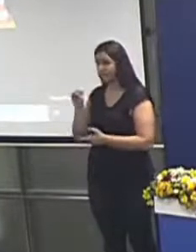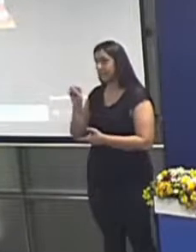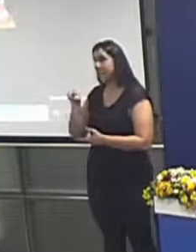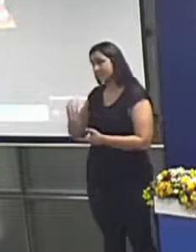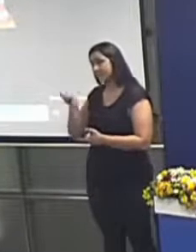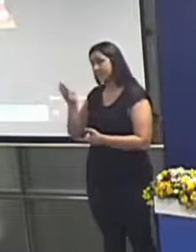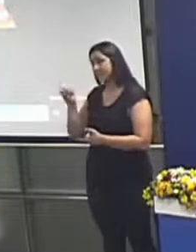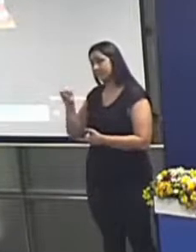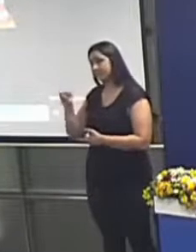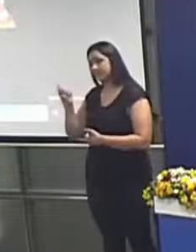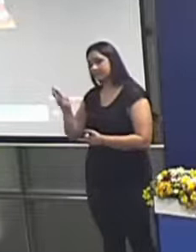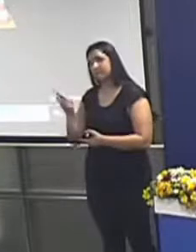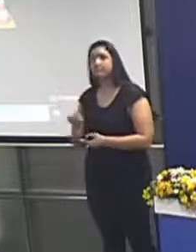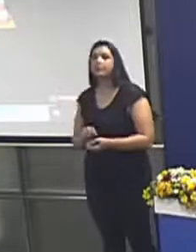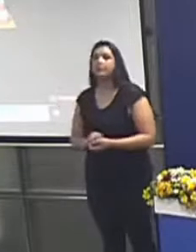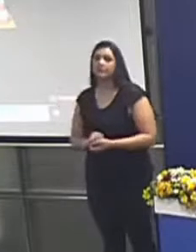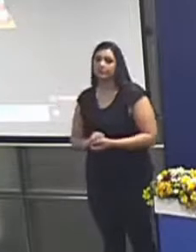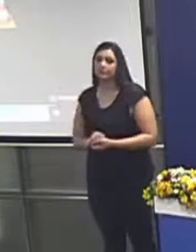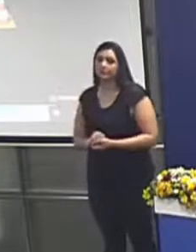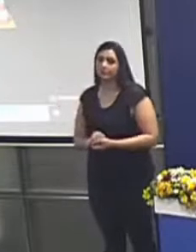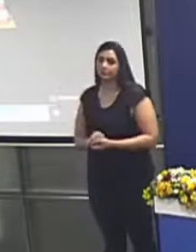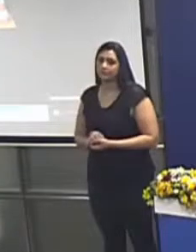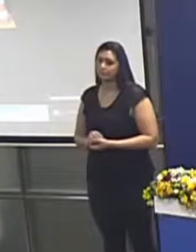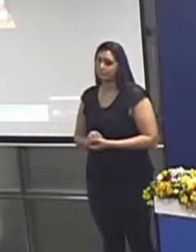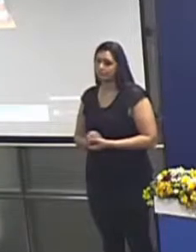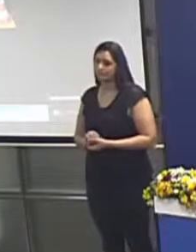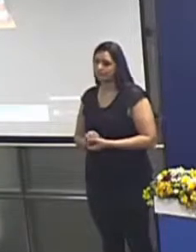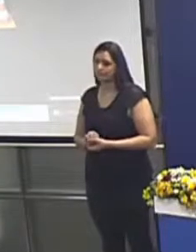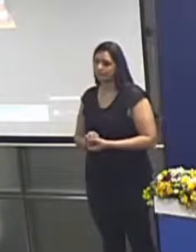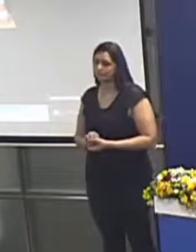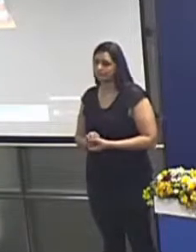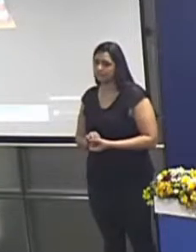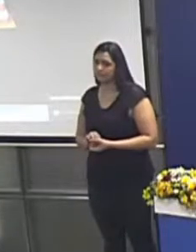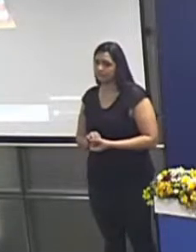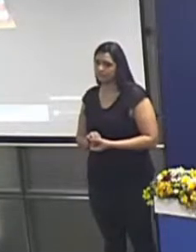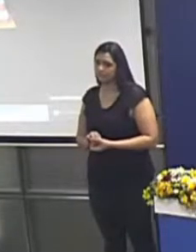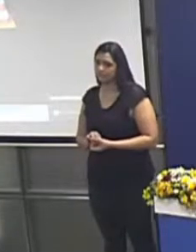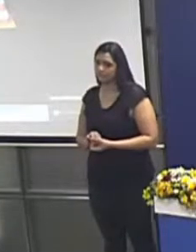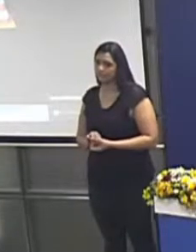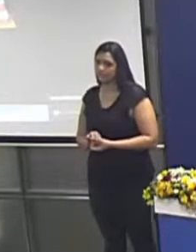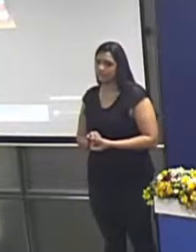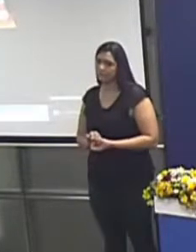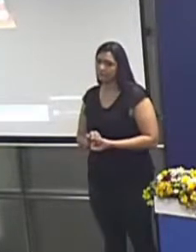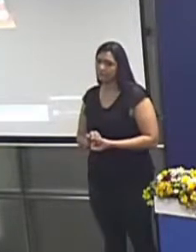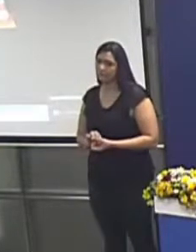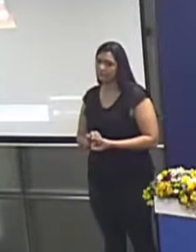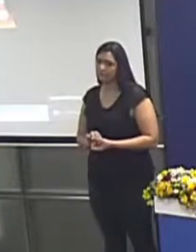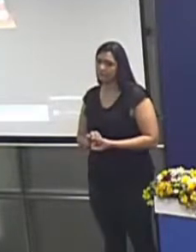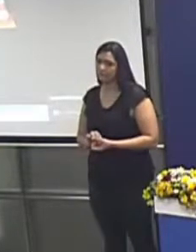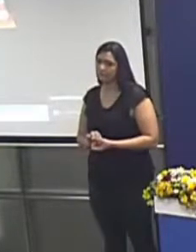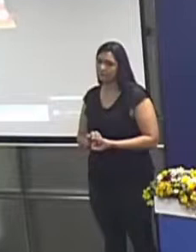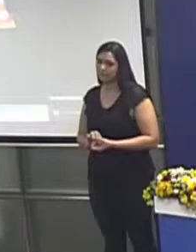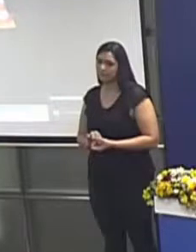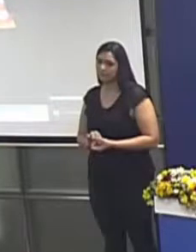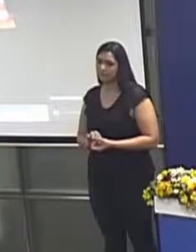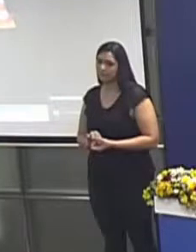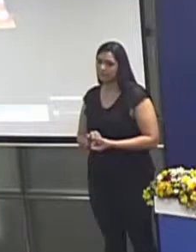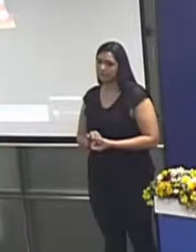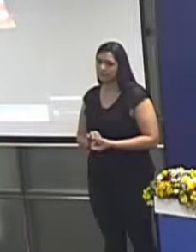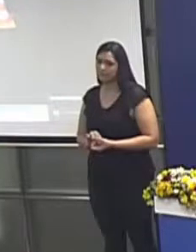Tô injuriado, nós estamos injuriados com esse governo, sim. Vamos pra cima do problema, vamos pra cima desse sistema,